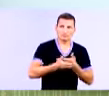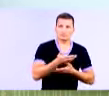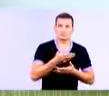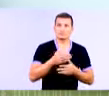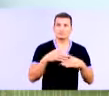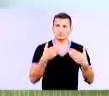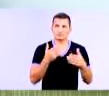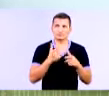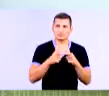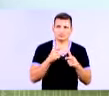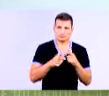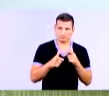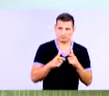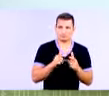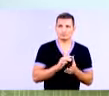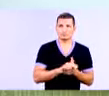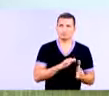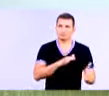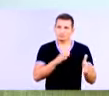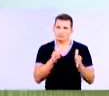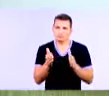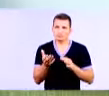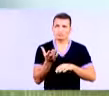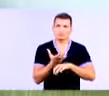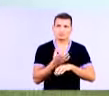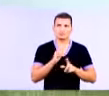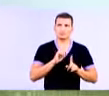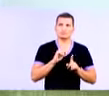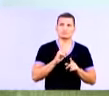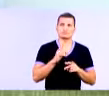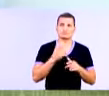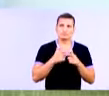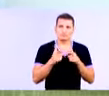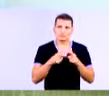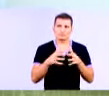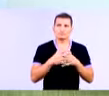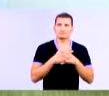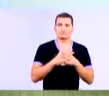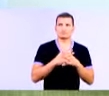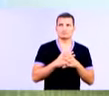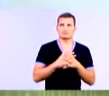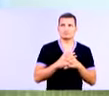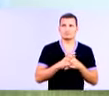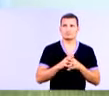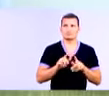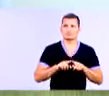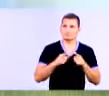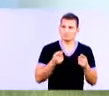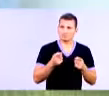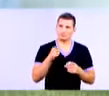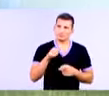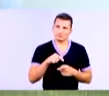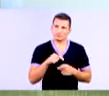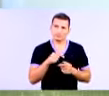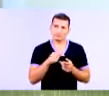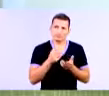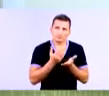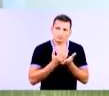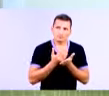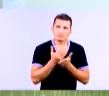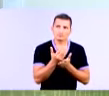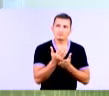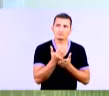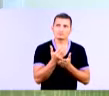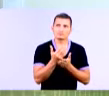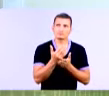vamos abordar ao longo da nossa disciplina não são problemas tão complexos, mas já é a porta de entrada para esse mundo de